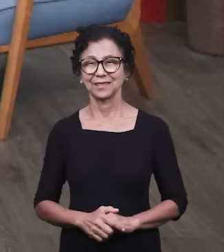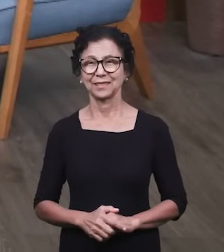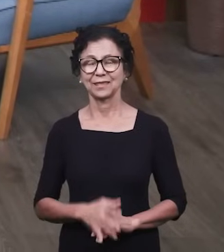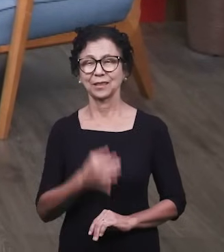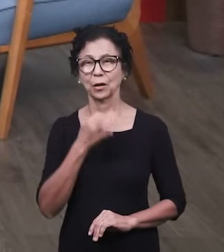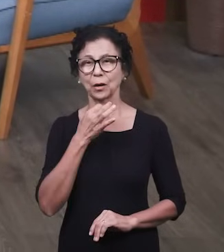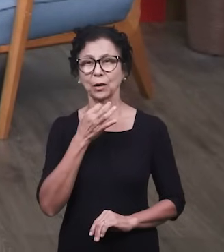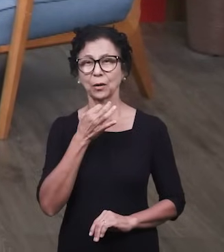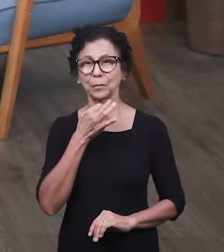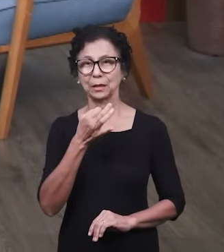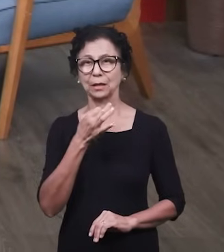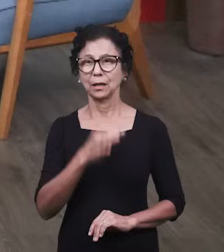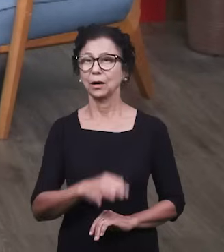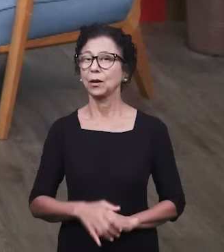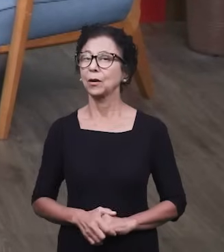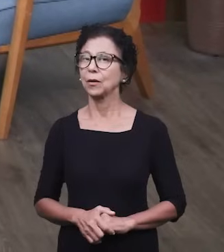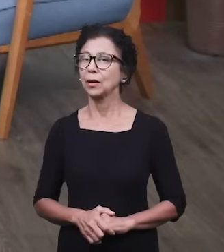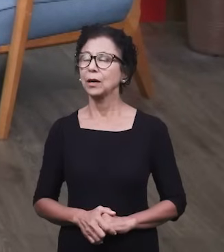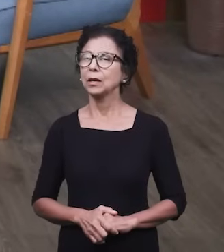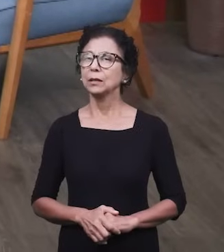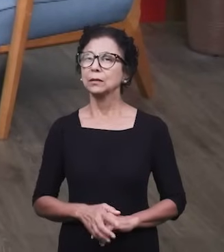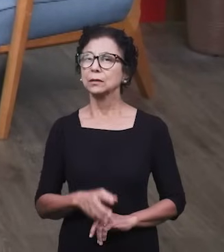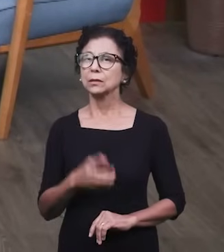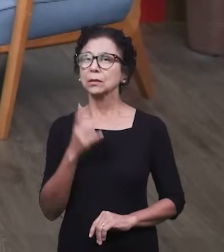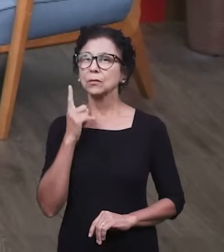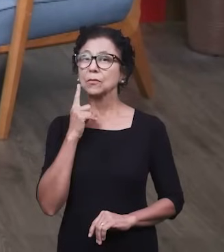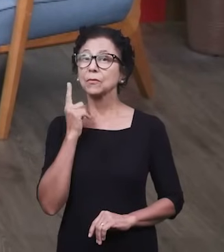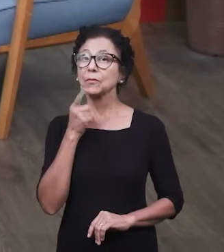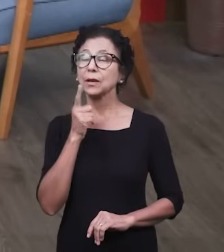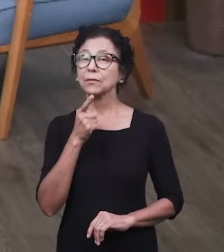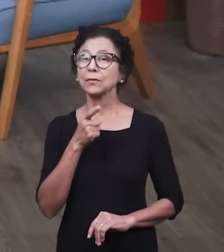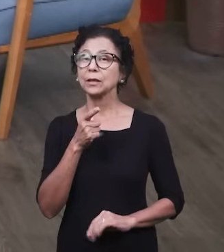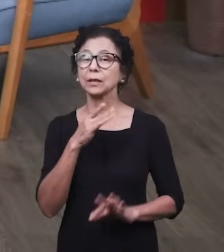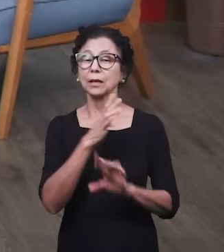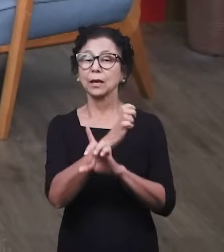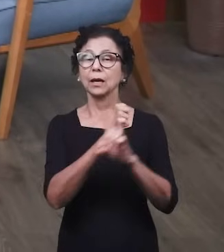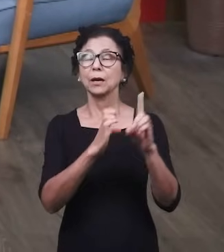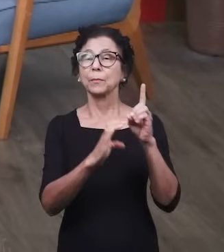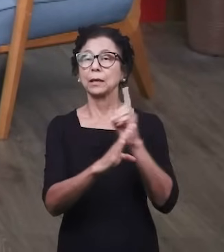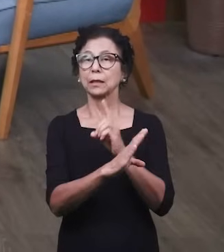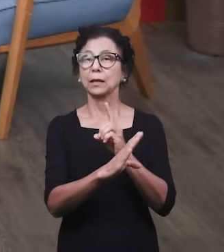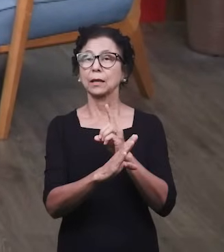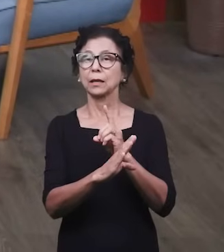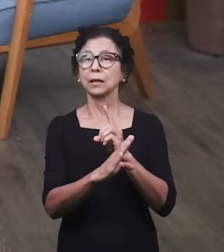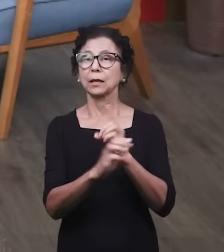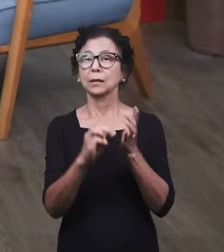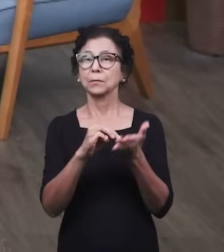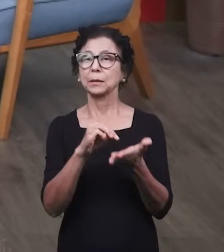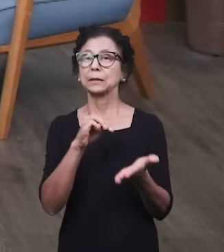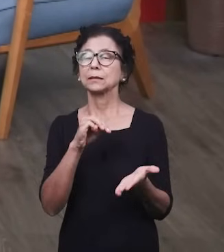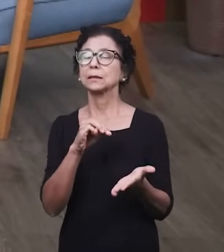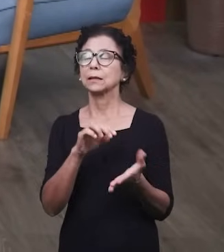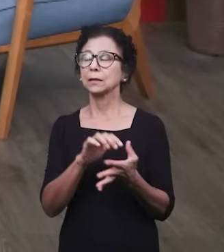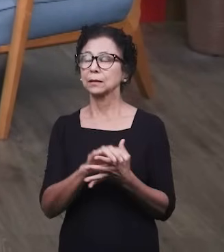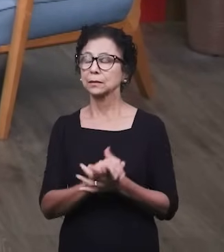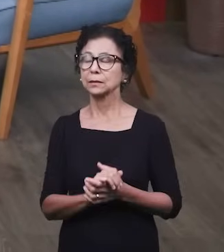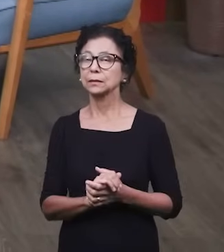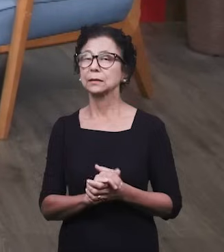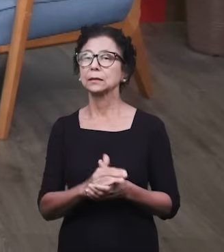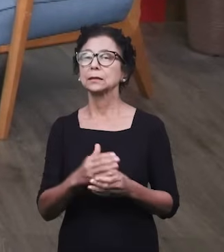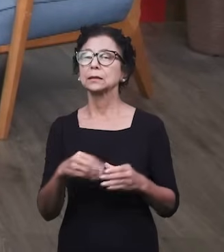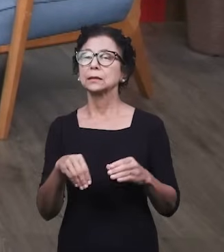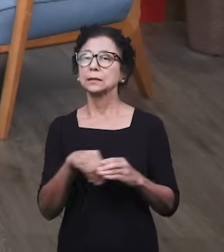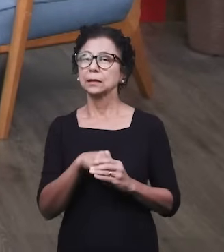para você aqui. Não perca a Escola Bíblica Dominical, porque lá nós estamos trazendo esse assunto. E há todo